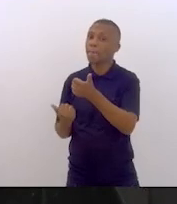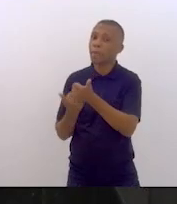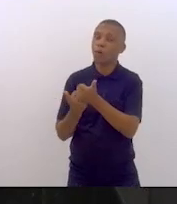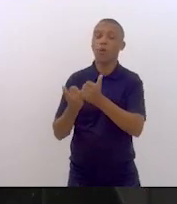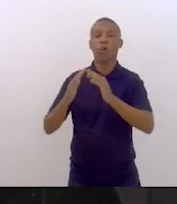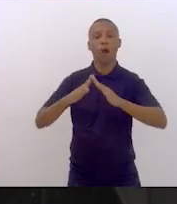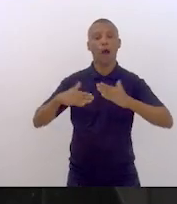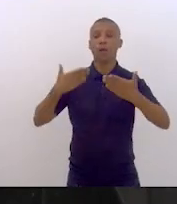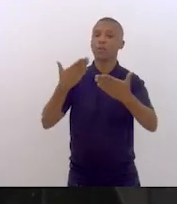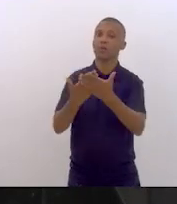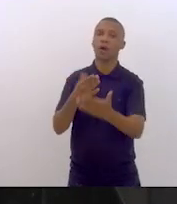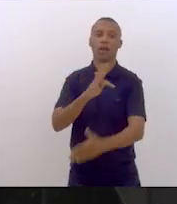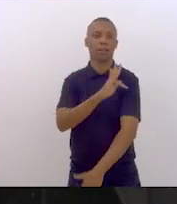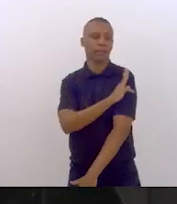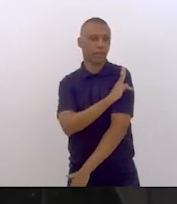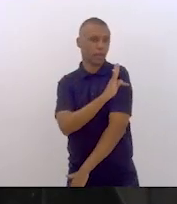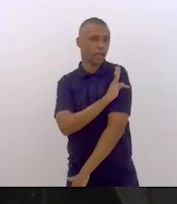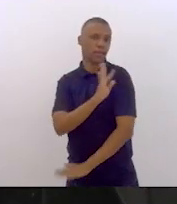técnica